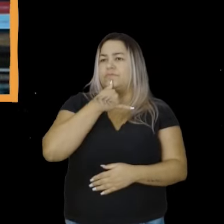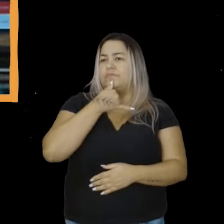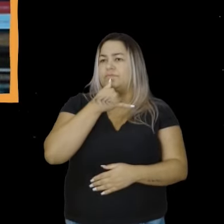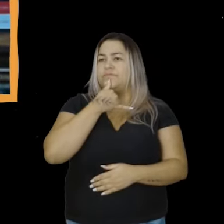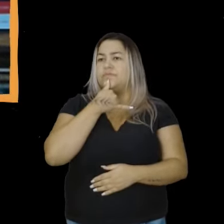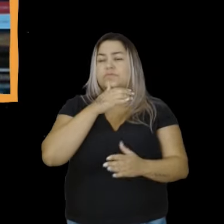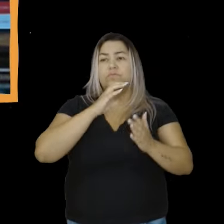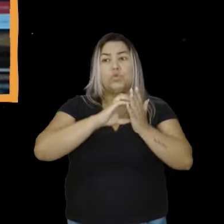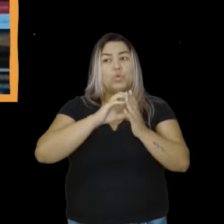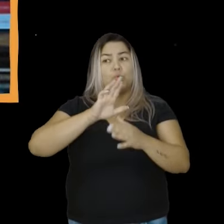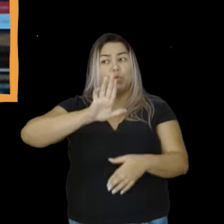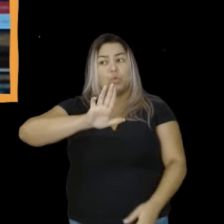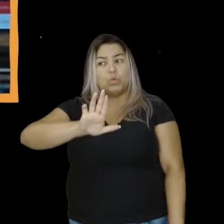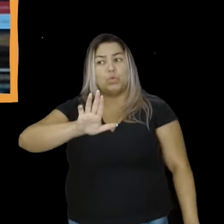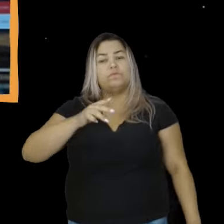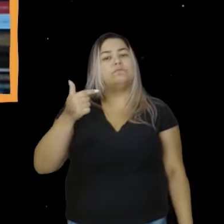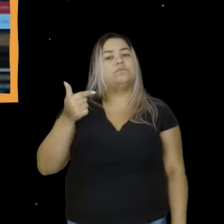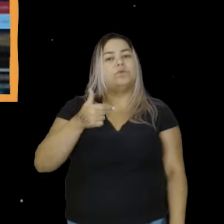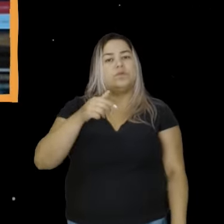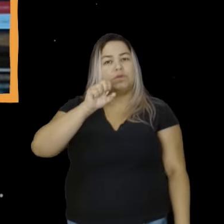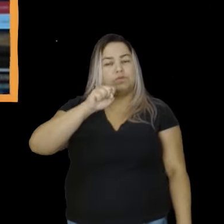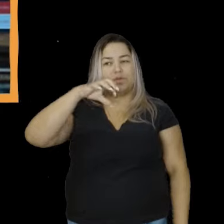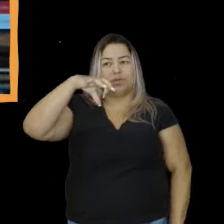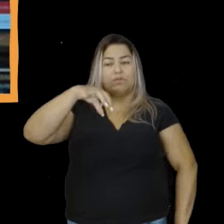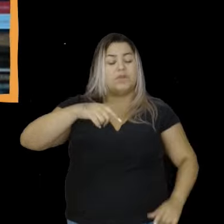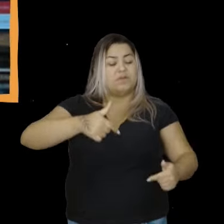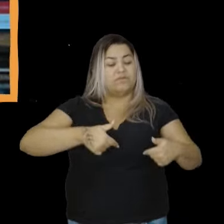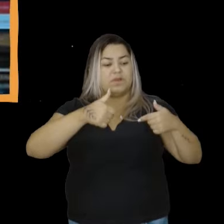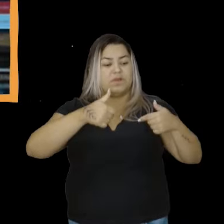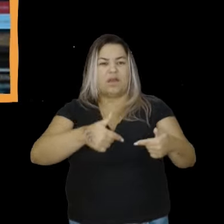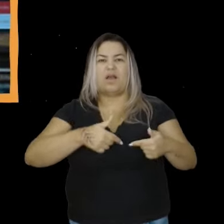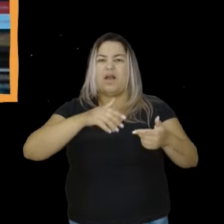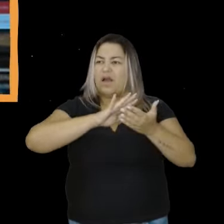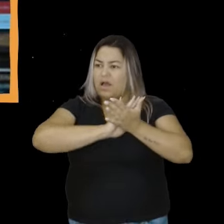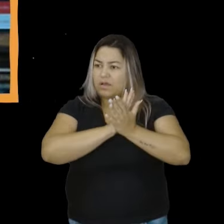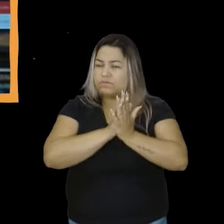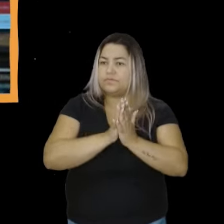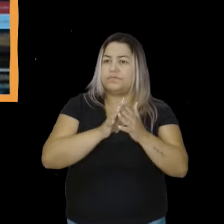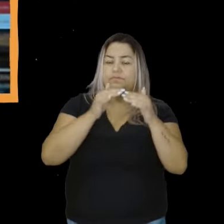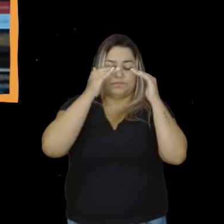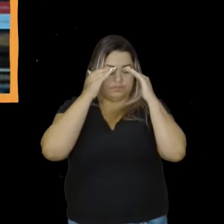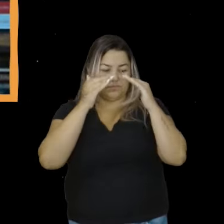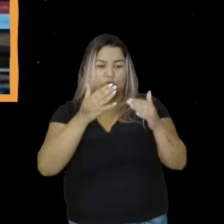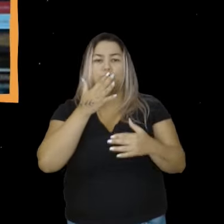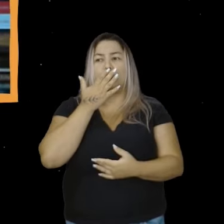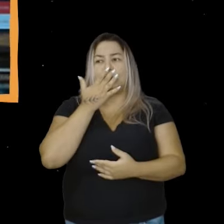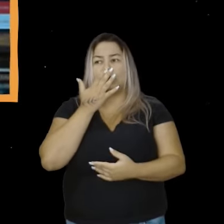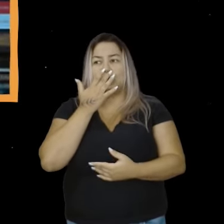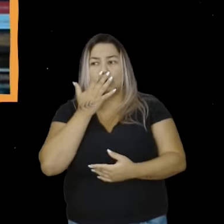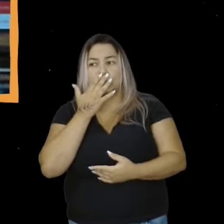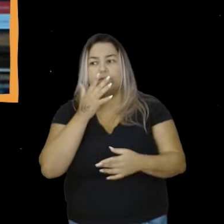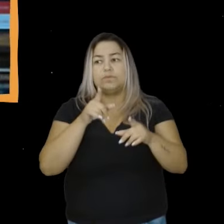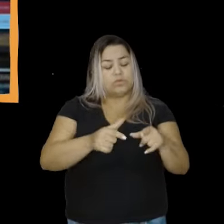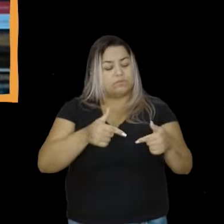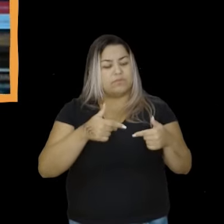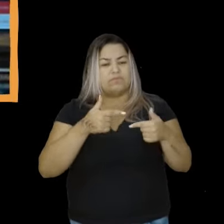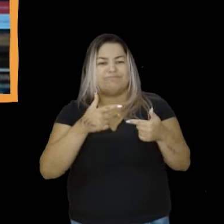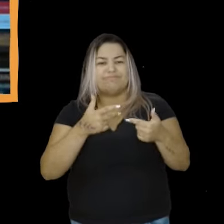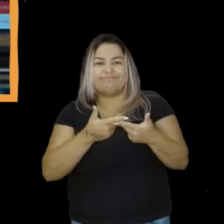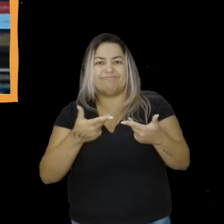campanha eleitoral do Lula do segundo turno de 89, enfrentando a intolerância dos coloridos, enfrentando os